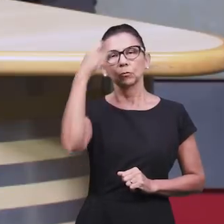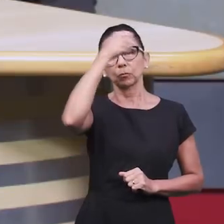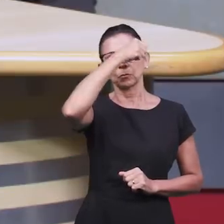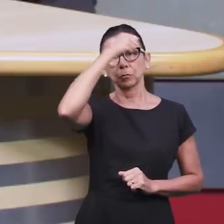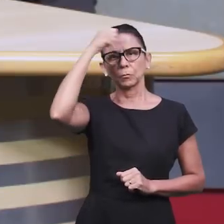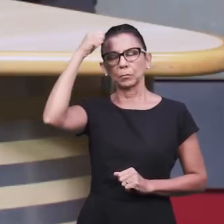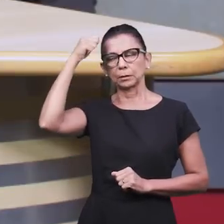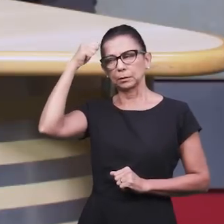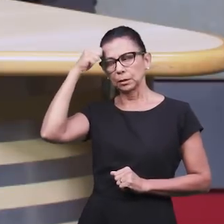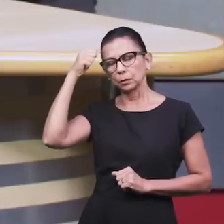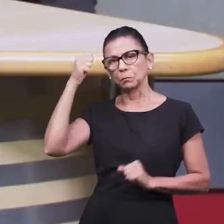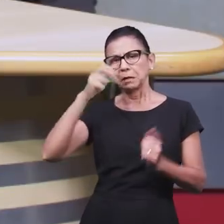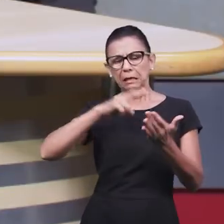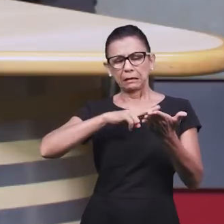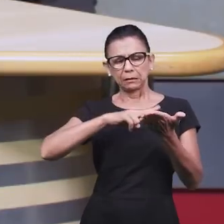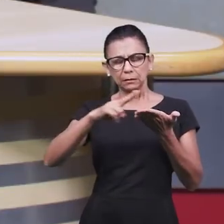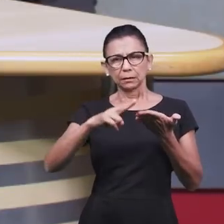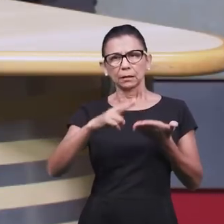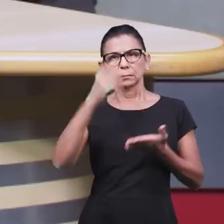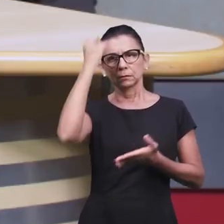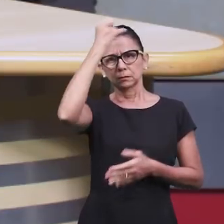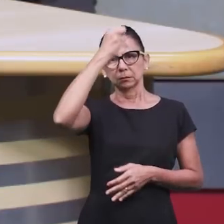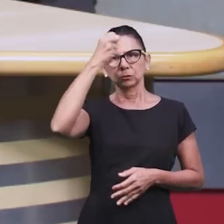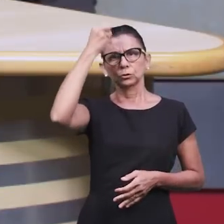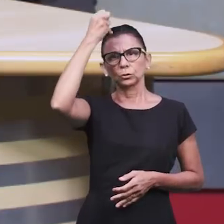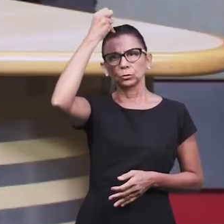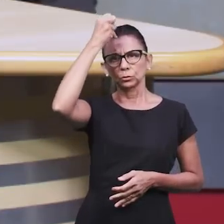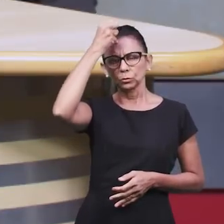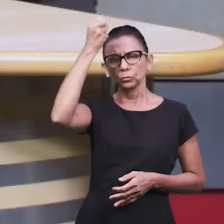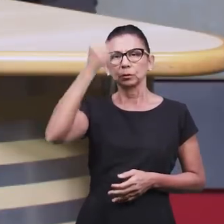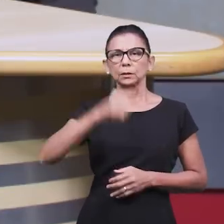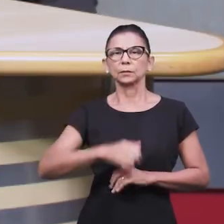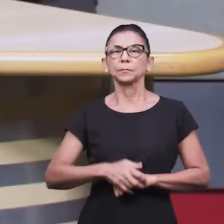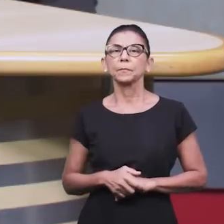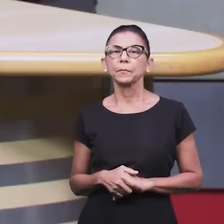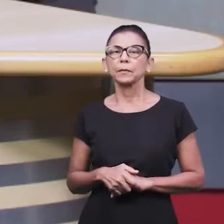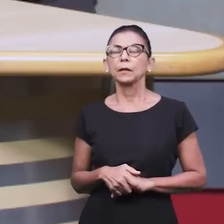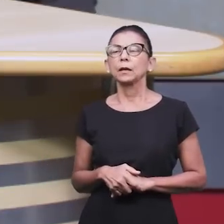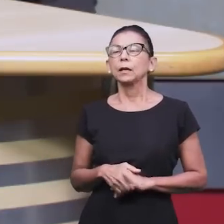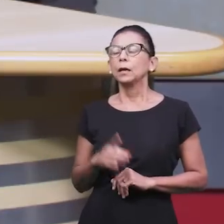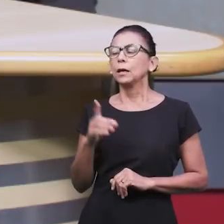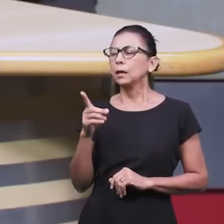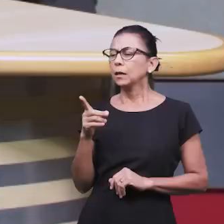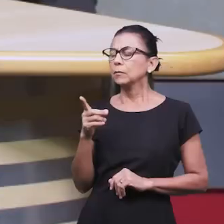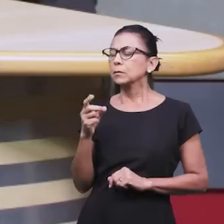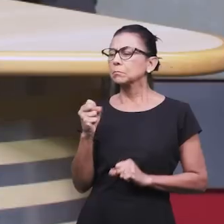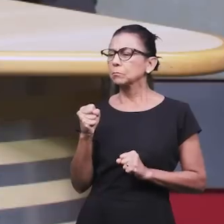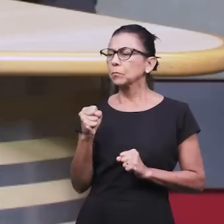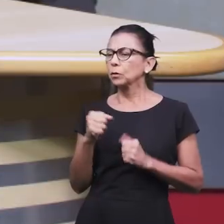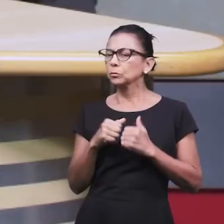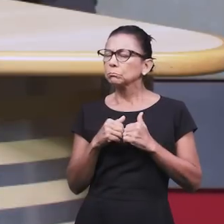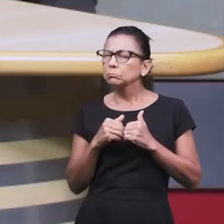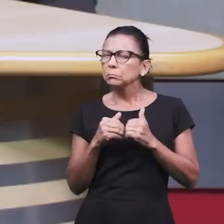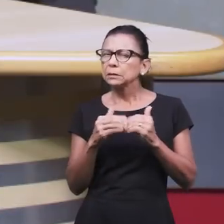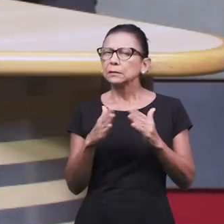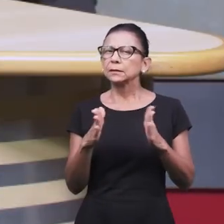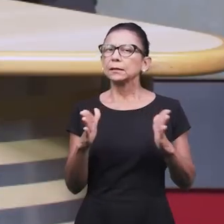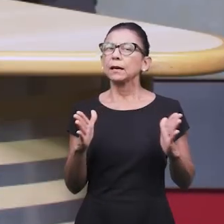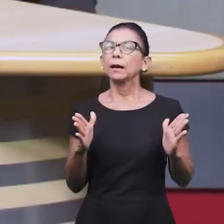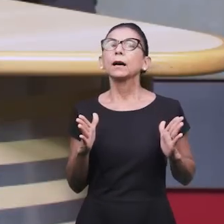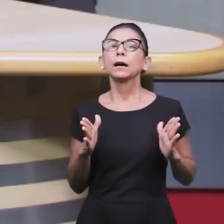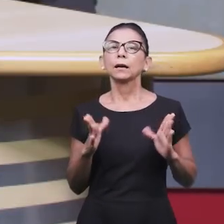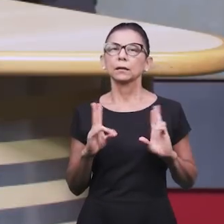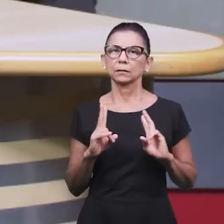temos diversos aspectos que são abordados e eu queria que você fizesse uma introdução, né?